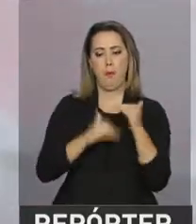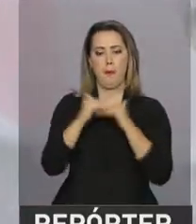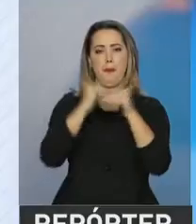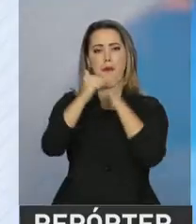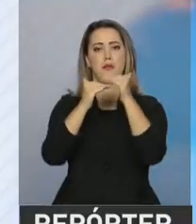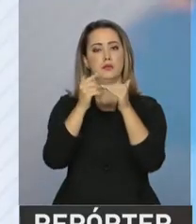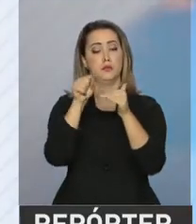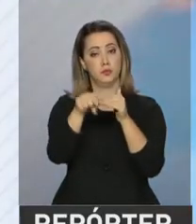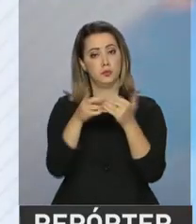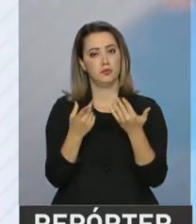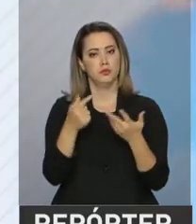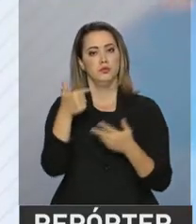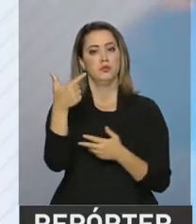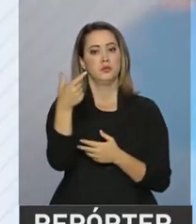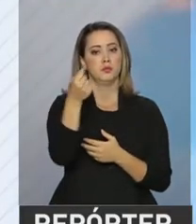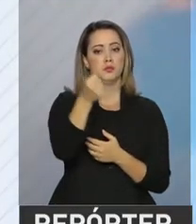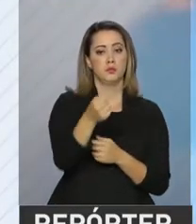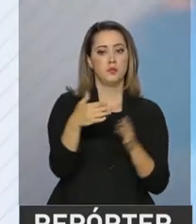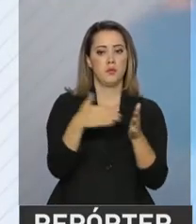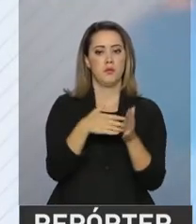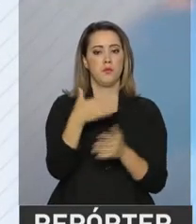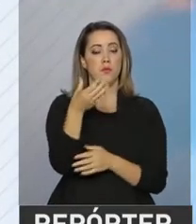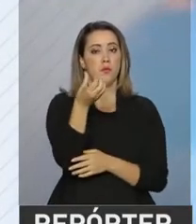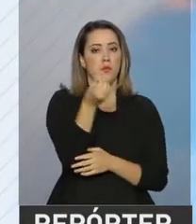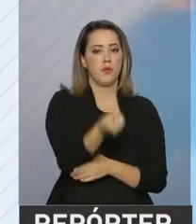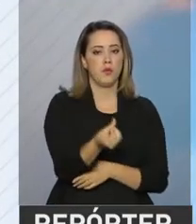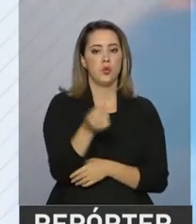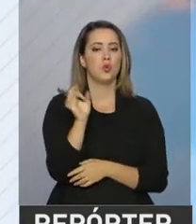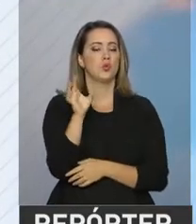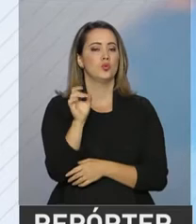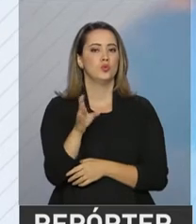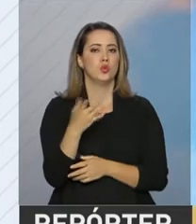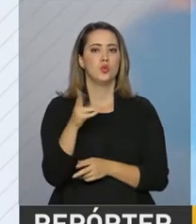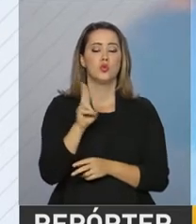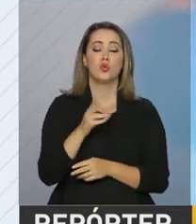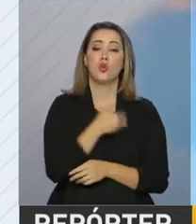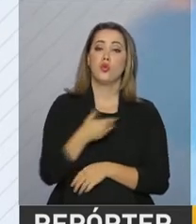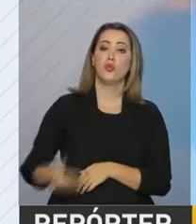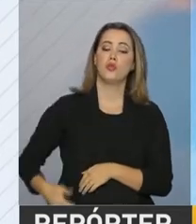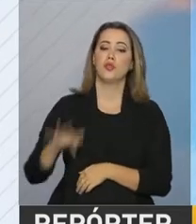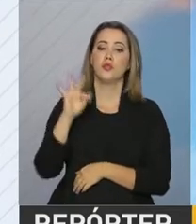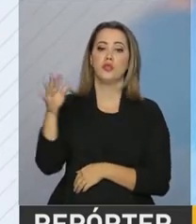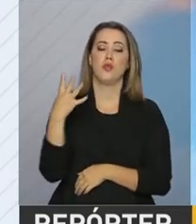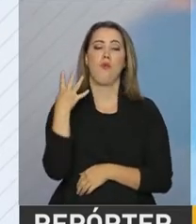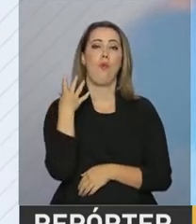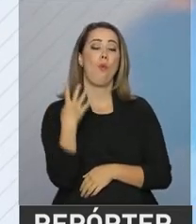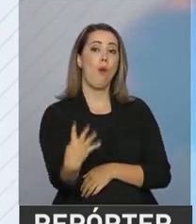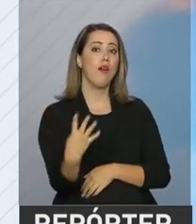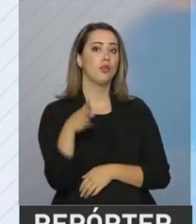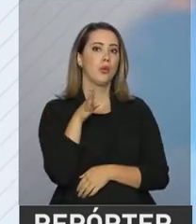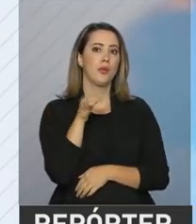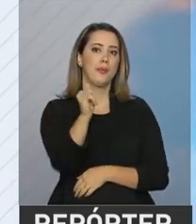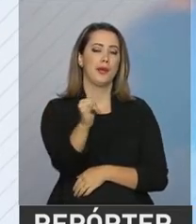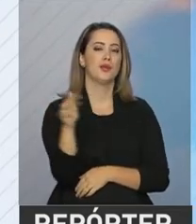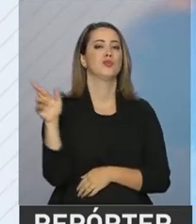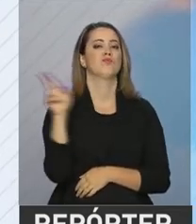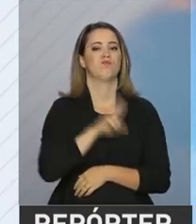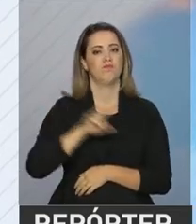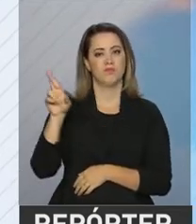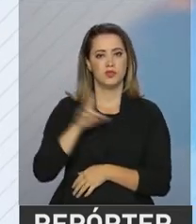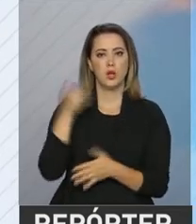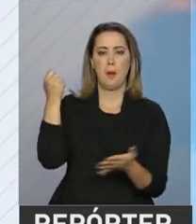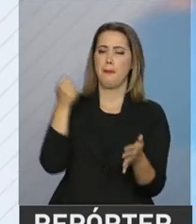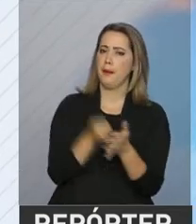ano entre 2010 e 2016 somente a união destinou 4 bilhões e meio de reais para atender